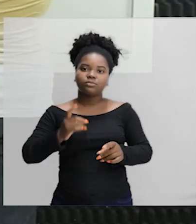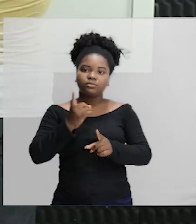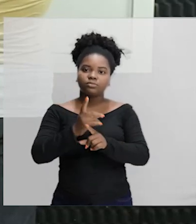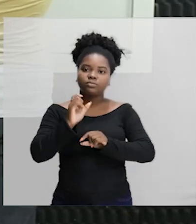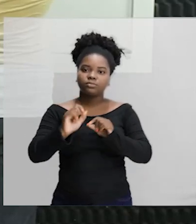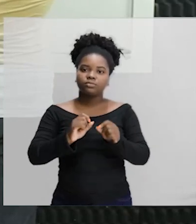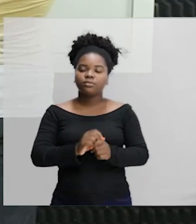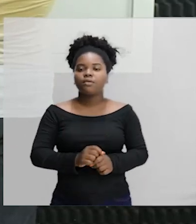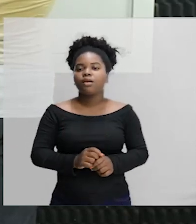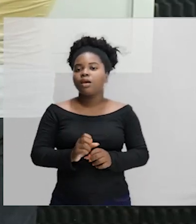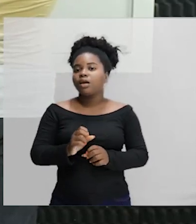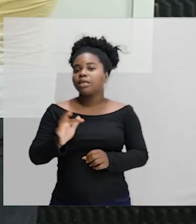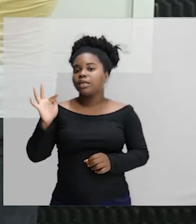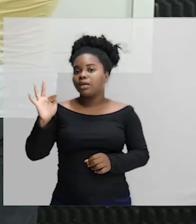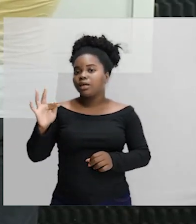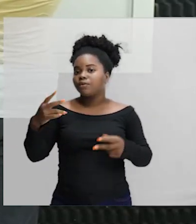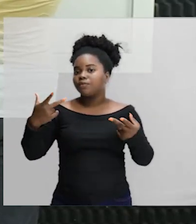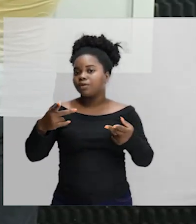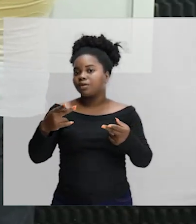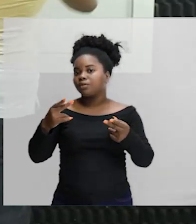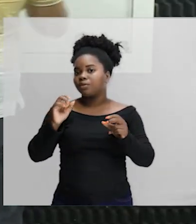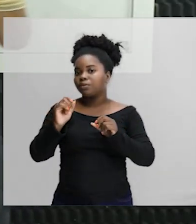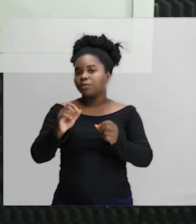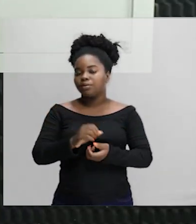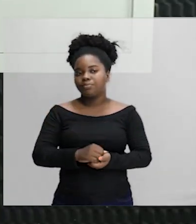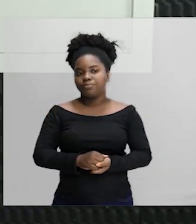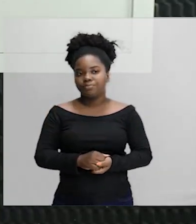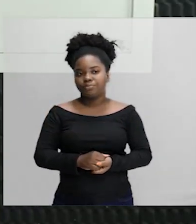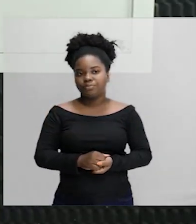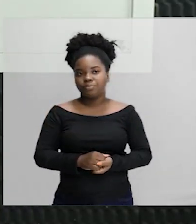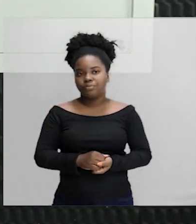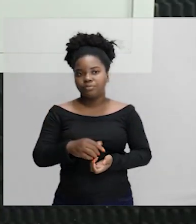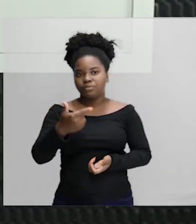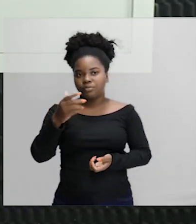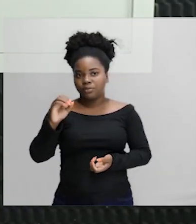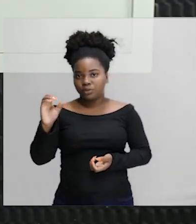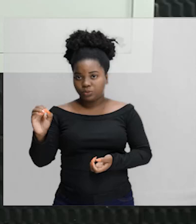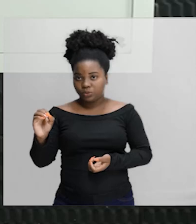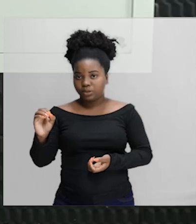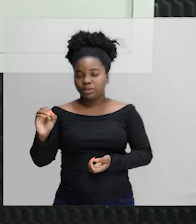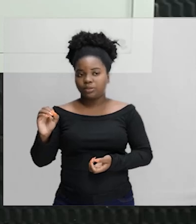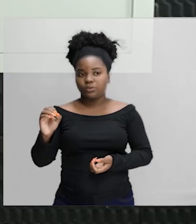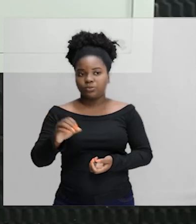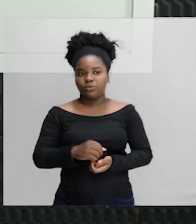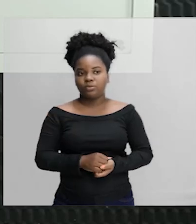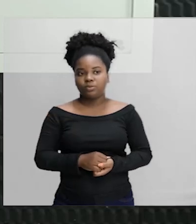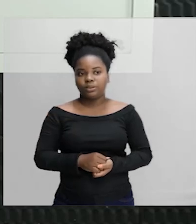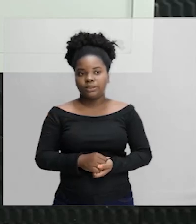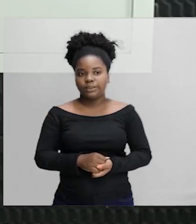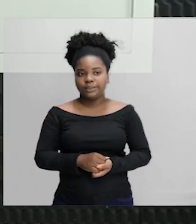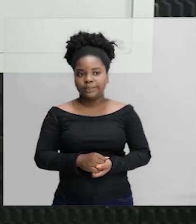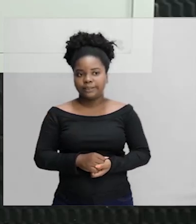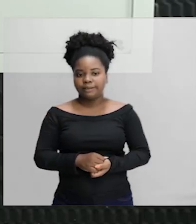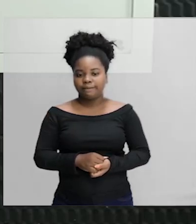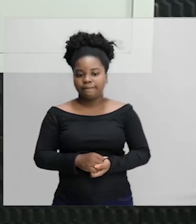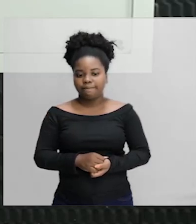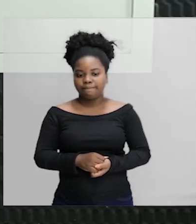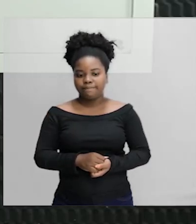encontrar que a força vai ser igual, ó, 200, que é 25 vezes 8, ó,